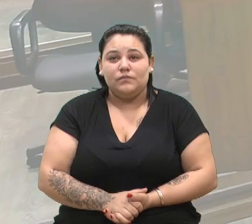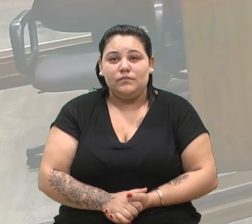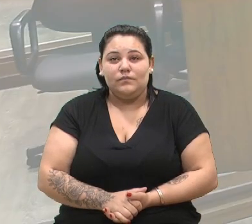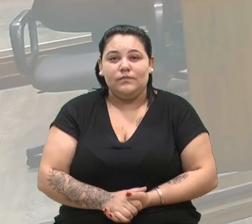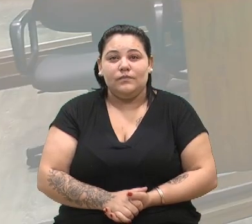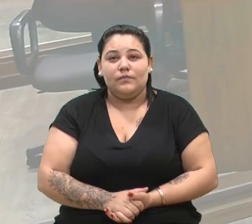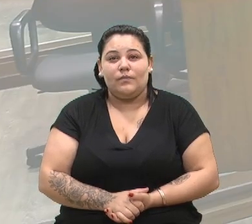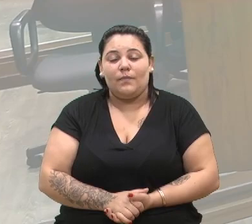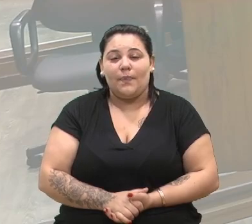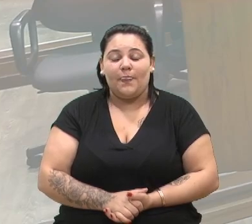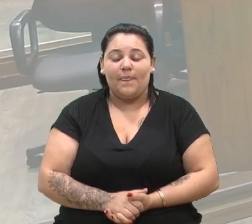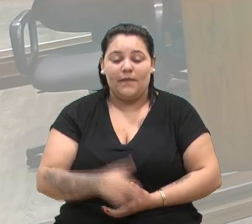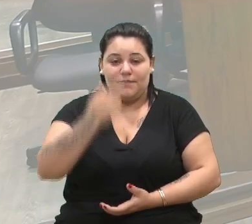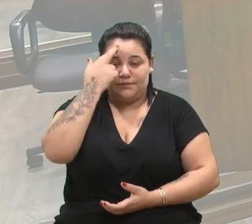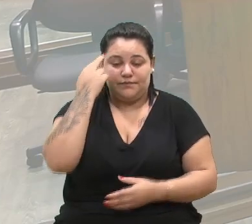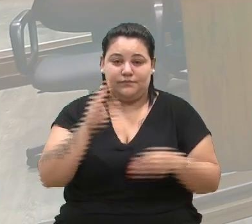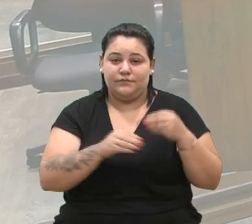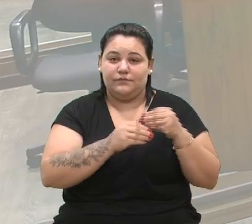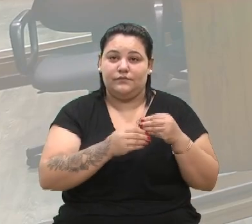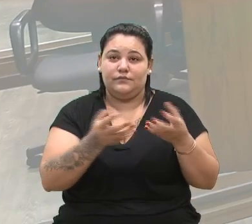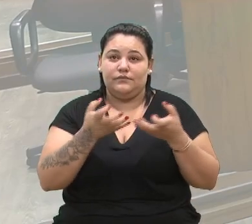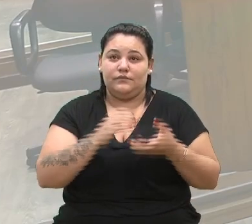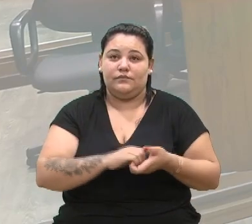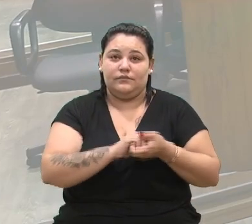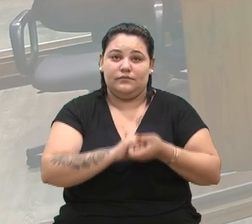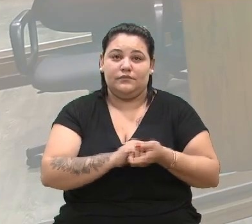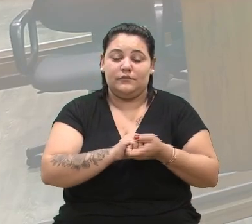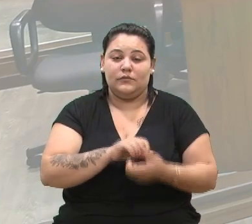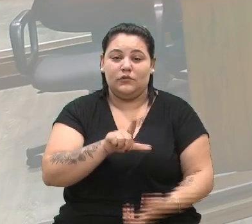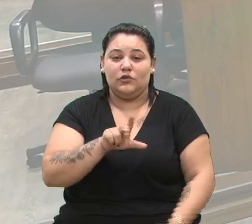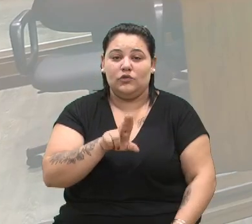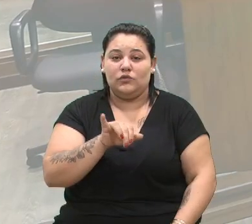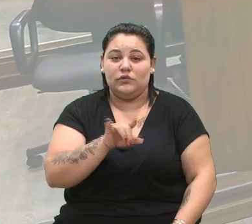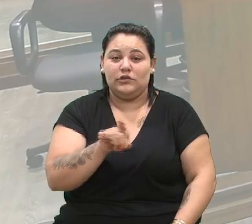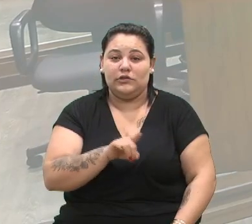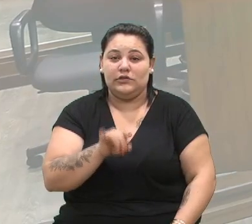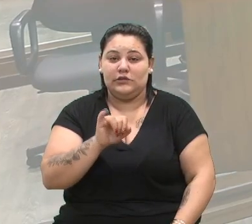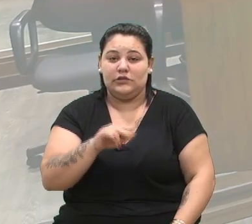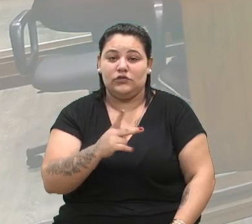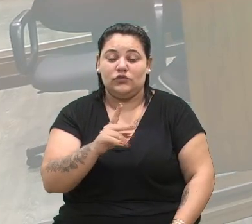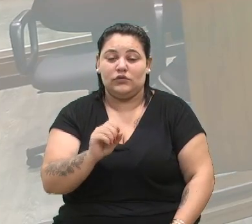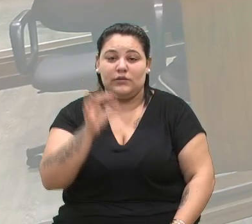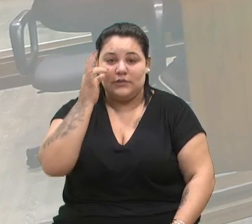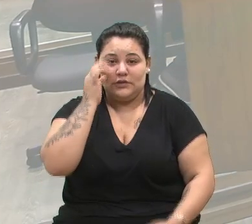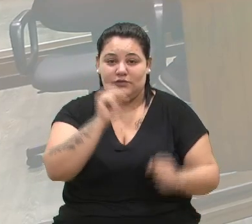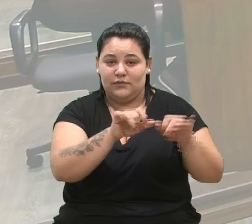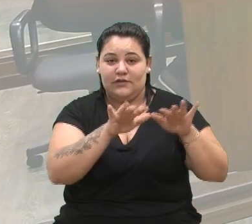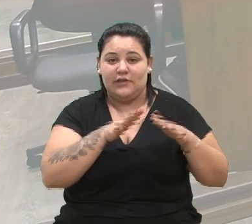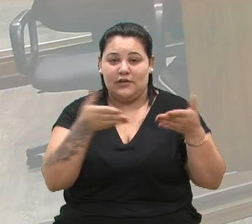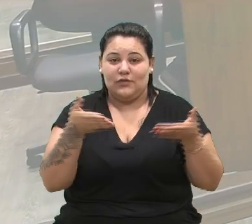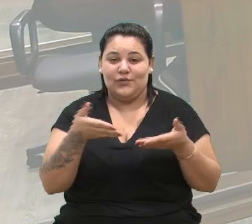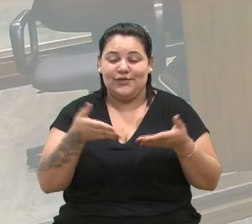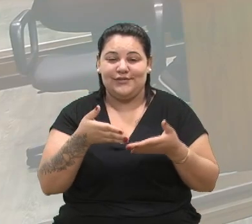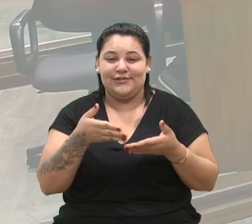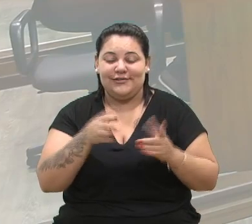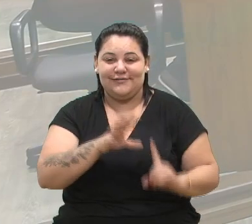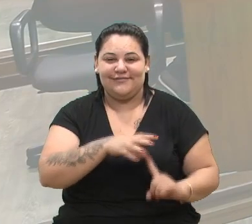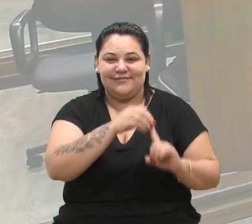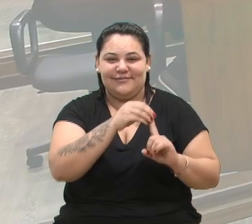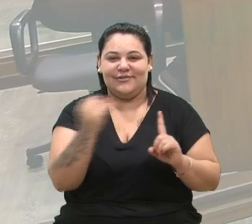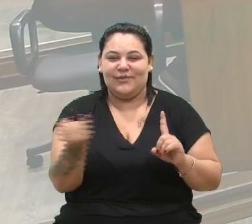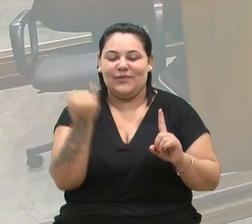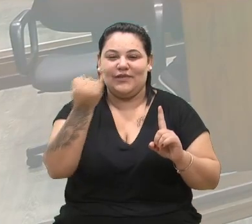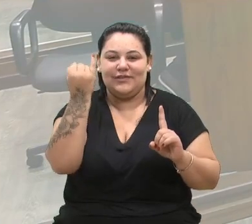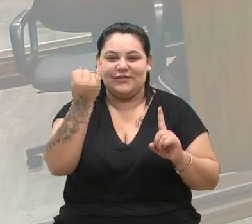expediente. Sobre esporte, eu quero saudar aqui o Luizinho da Veiga, que está presente aqui conosco no plenário da Câmara, um ícone da voz